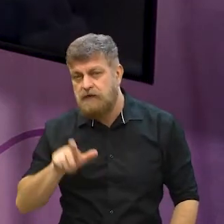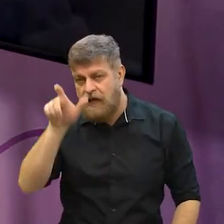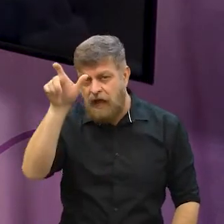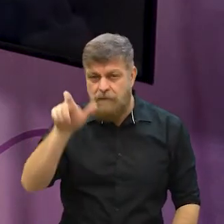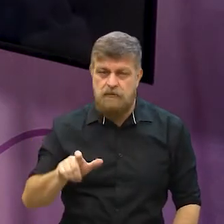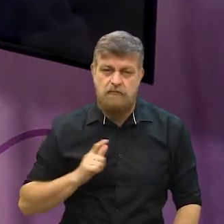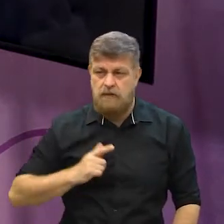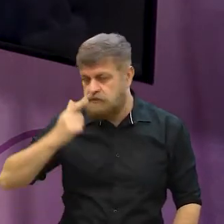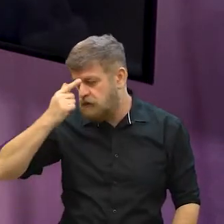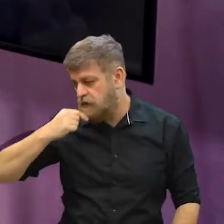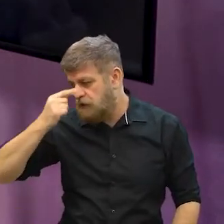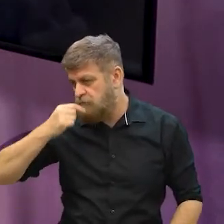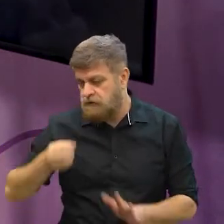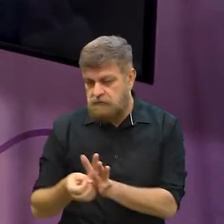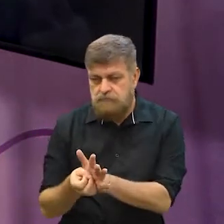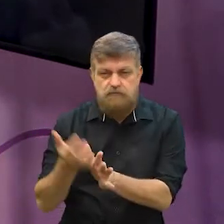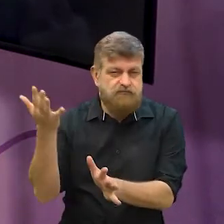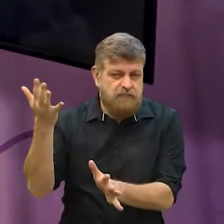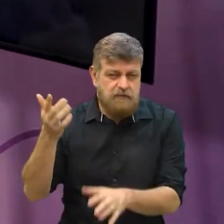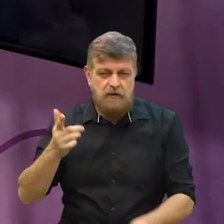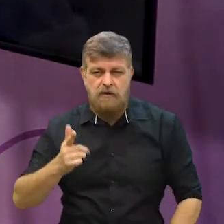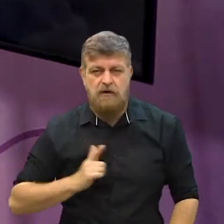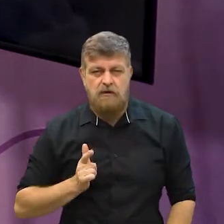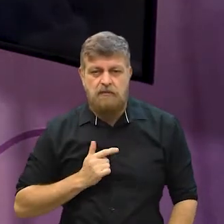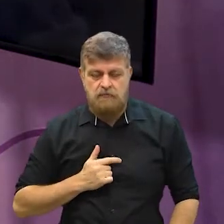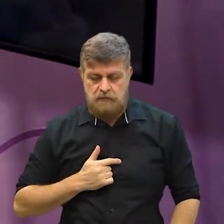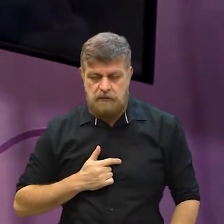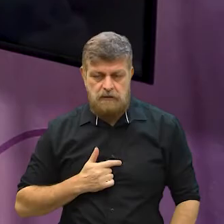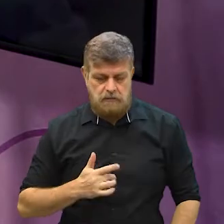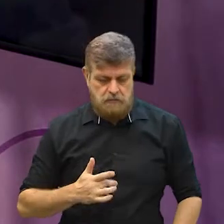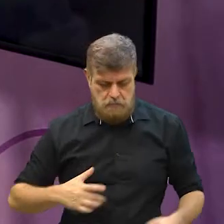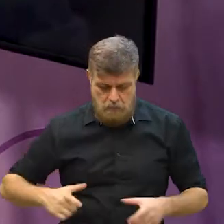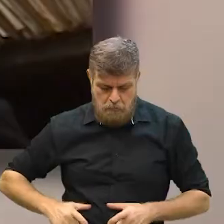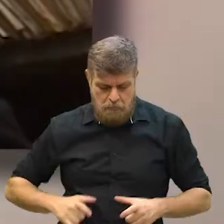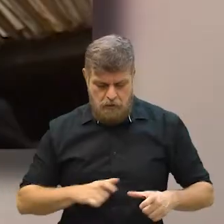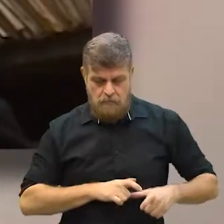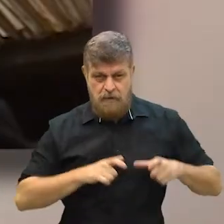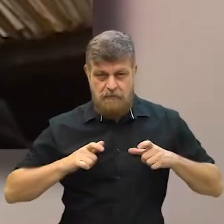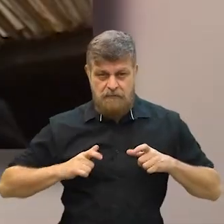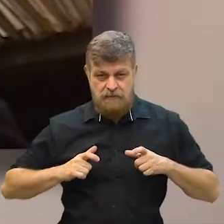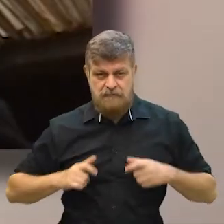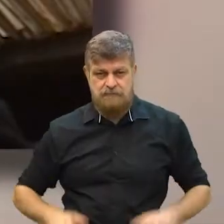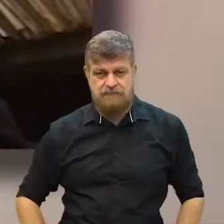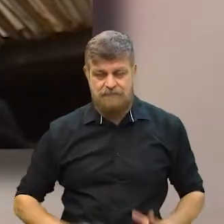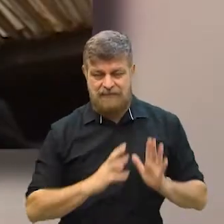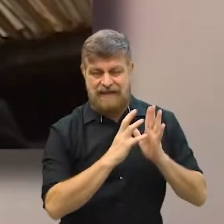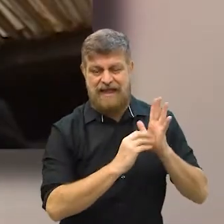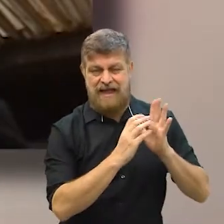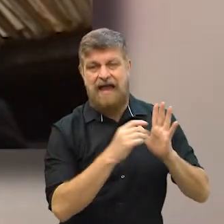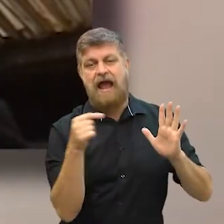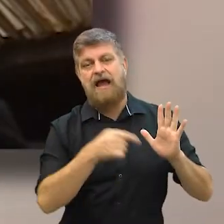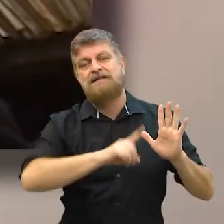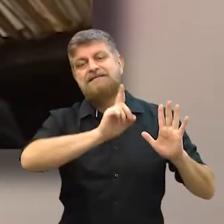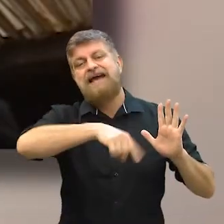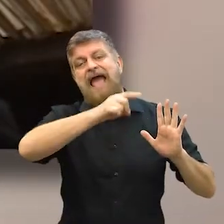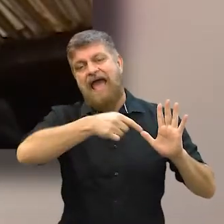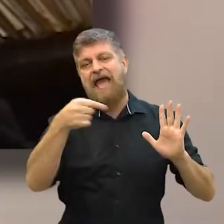Ela pode ficar, não sei, gripada mais vezes? Ou pode ter algum problema em outro órgão? A AIDS é exatamente